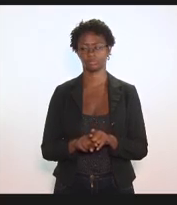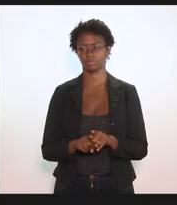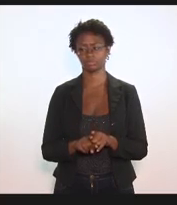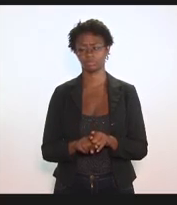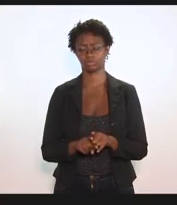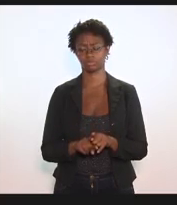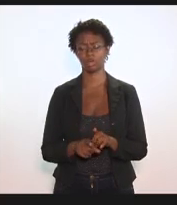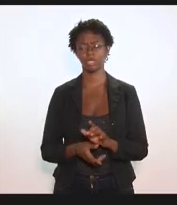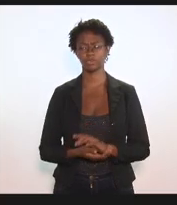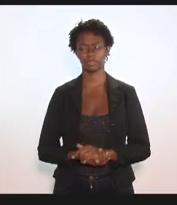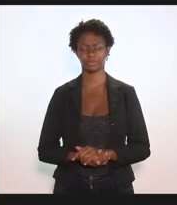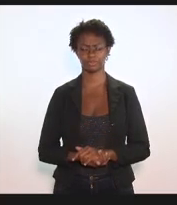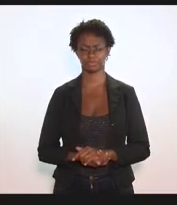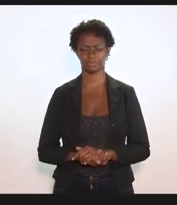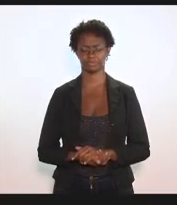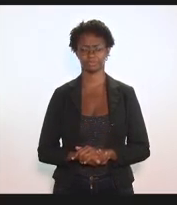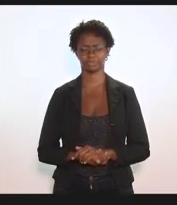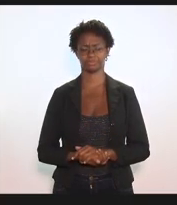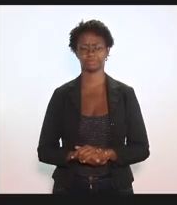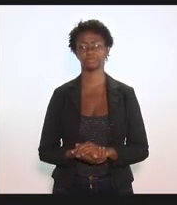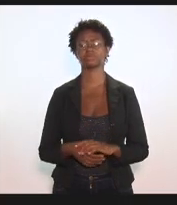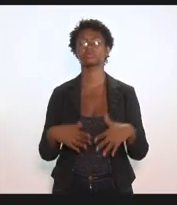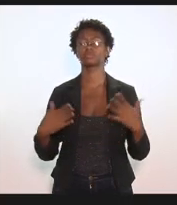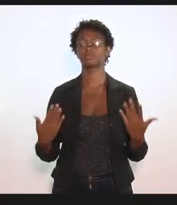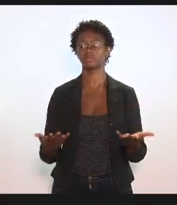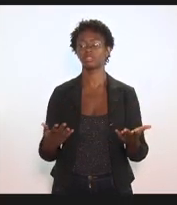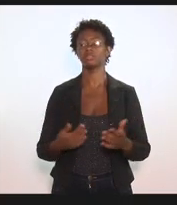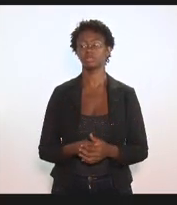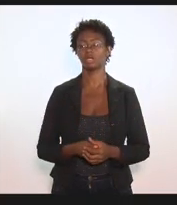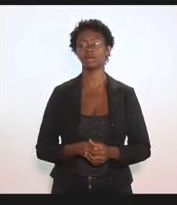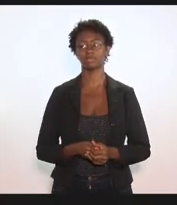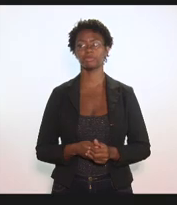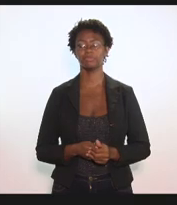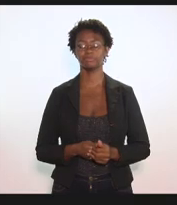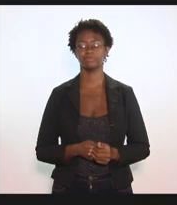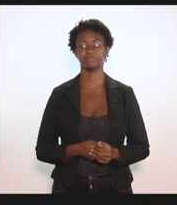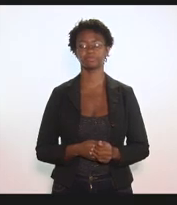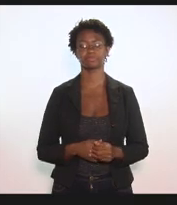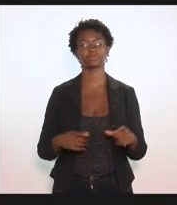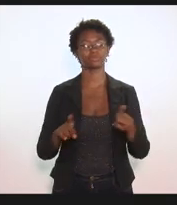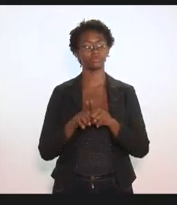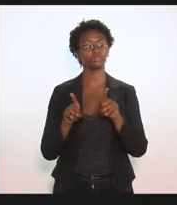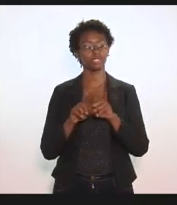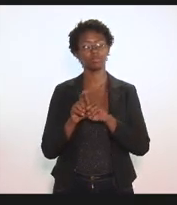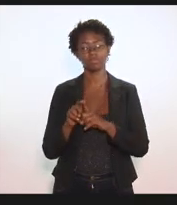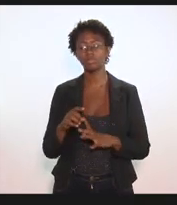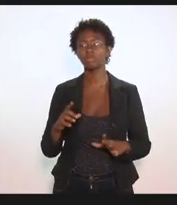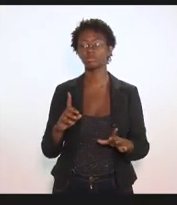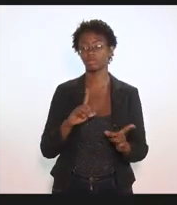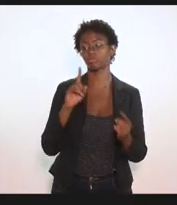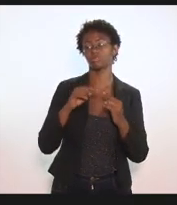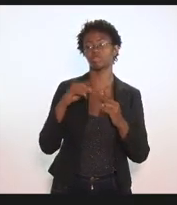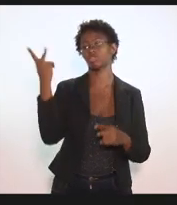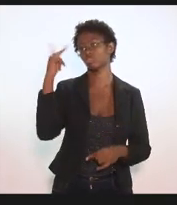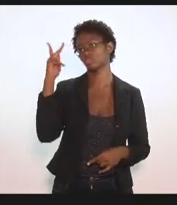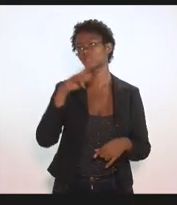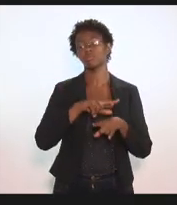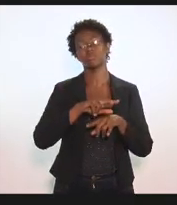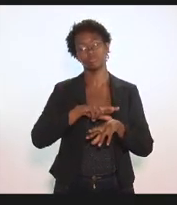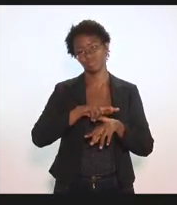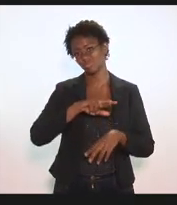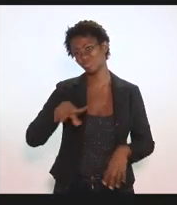do Saara. Obrigada. Então, além da questão histórica, porque não está mudando